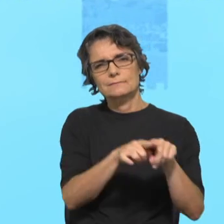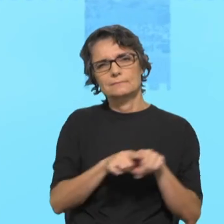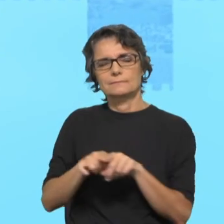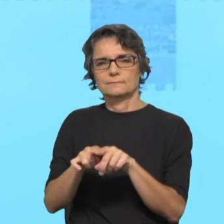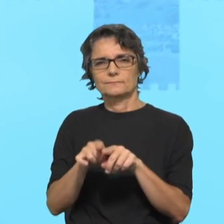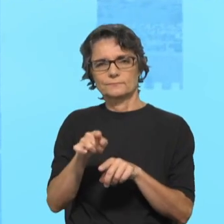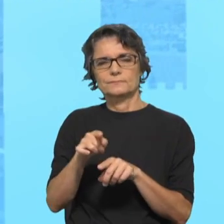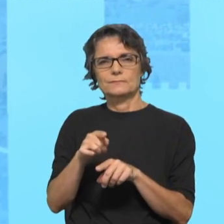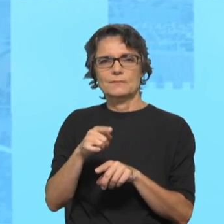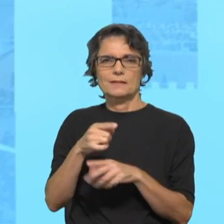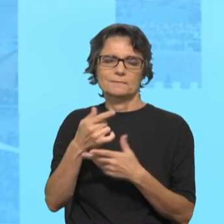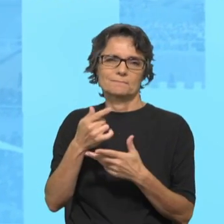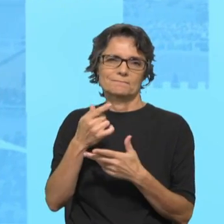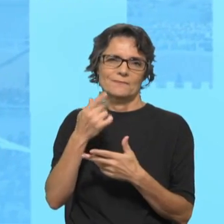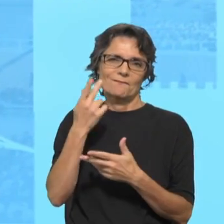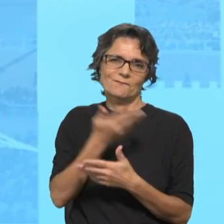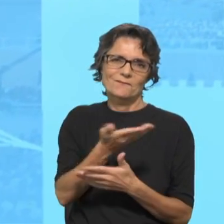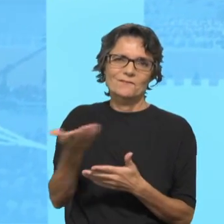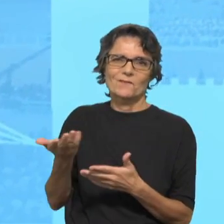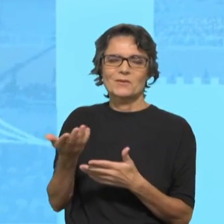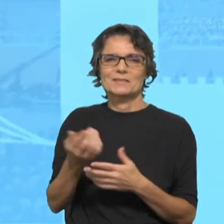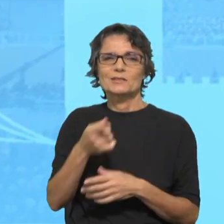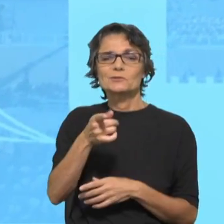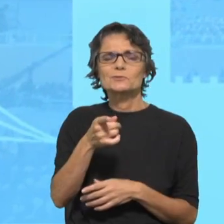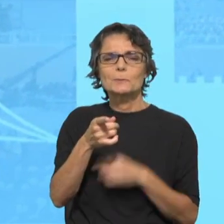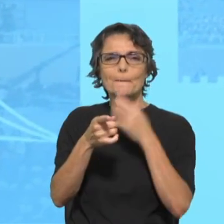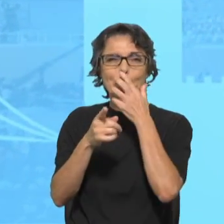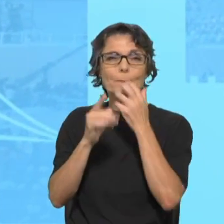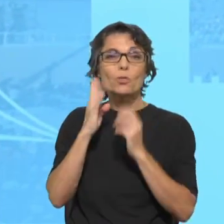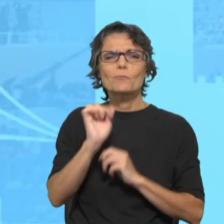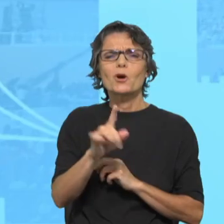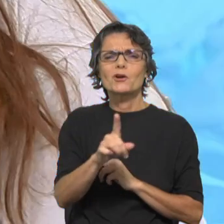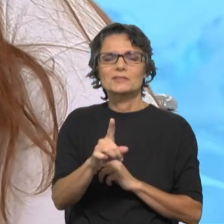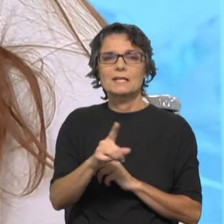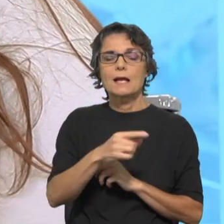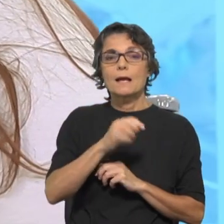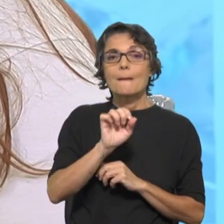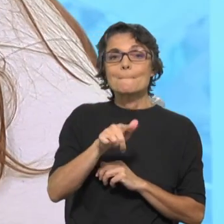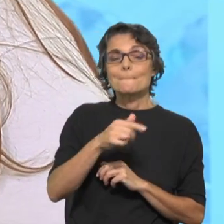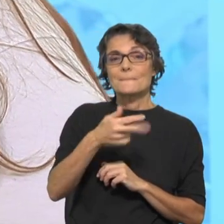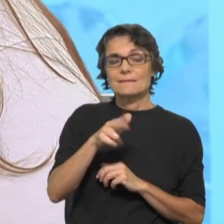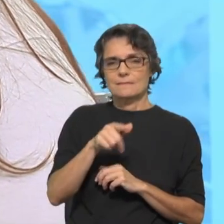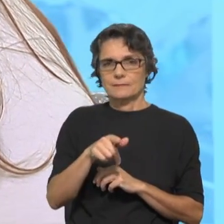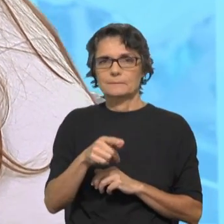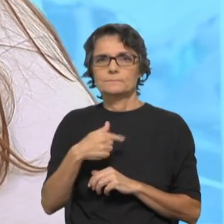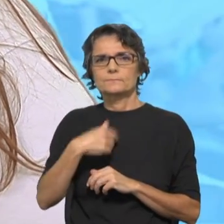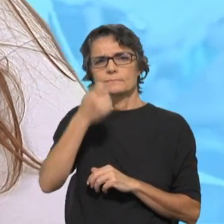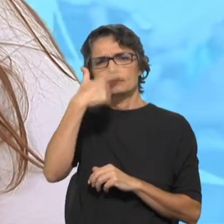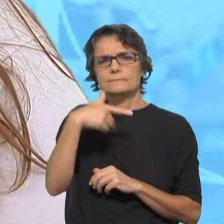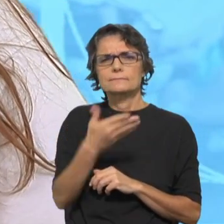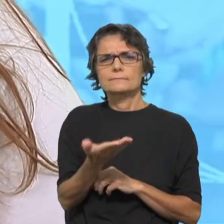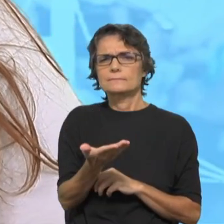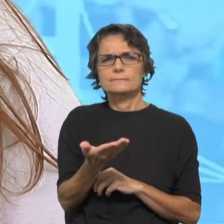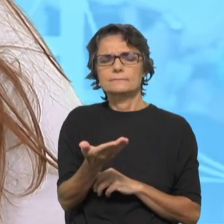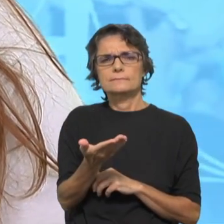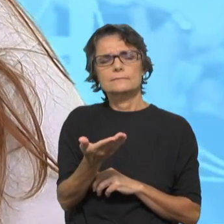se calhar, pela Liliana. É a conviva número? Do convívio 1100. 1100. Sim. E que história foi esta de